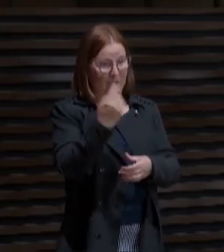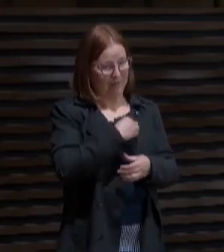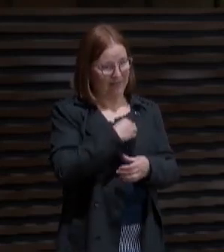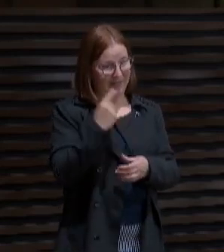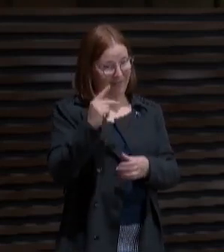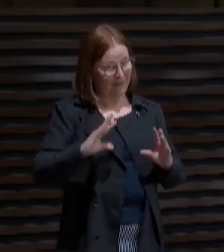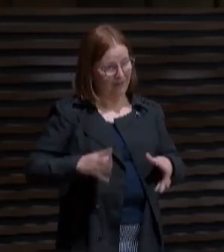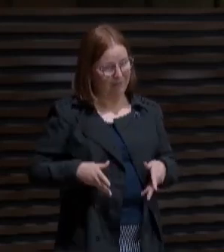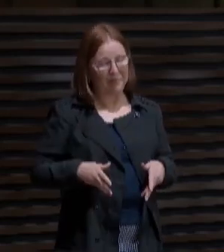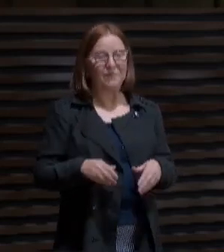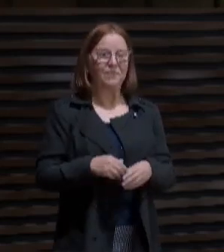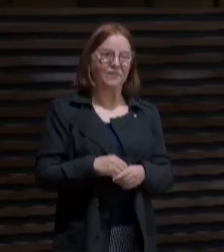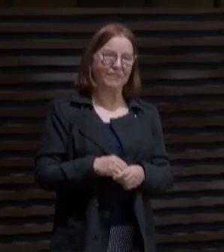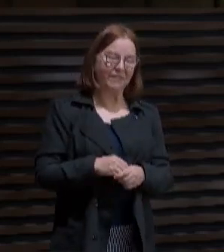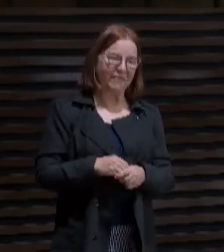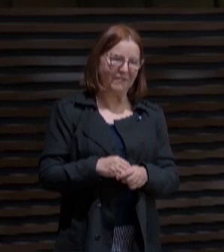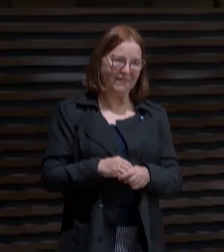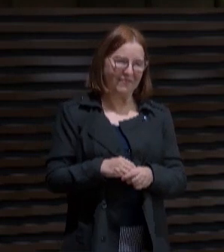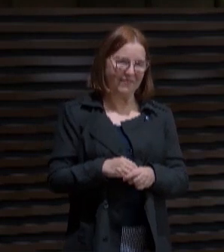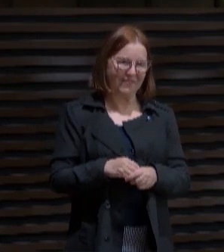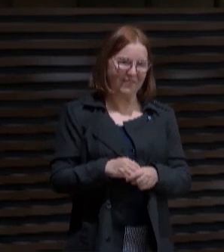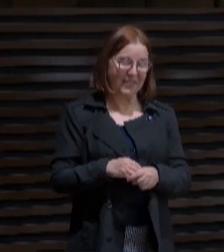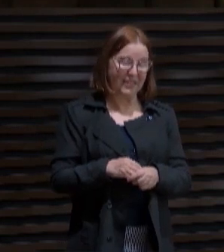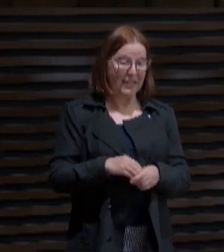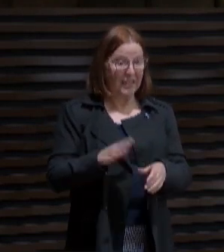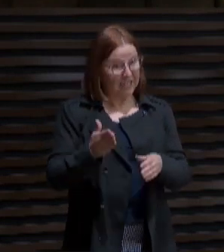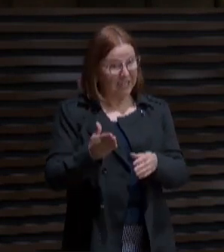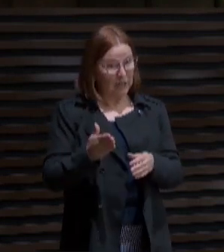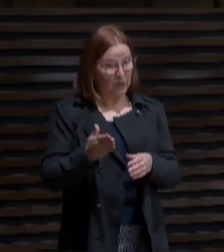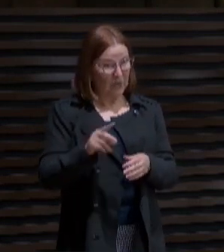e judicialmente considerado culpado.